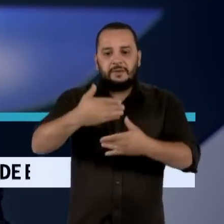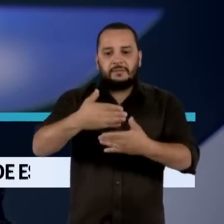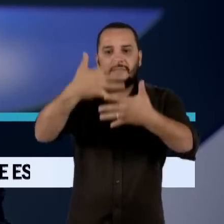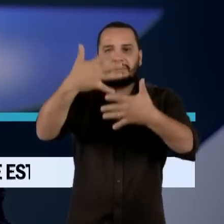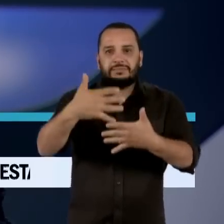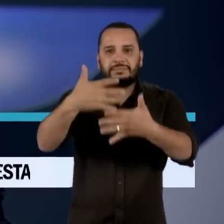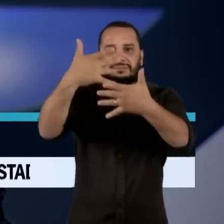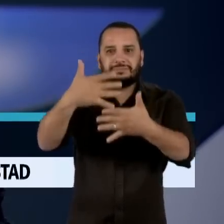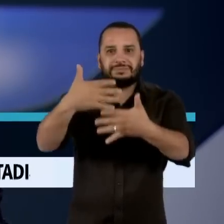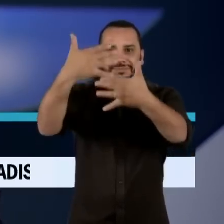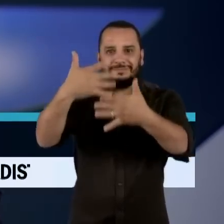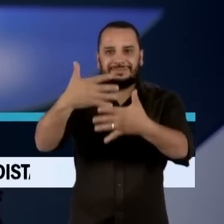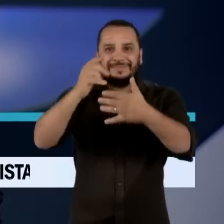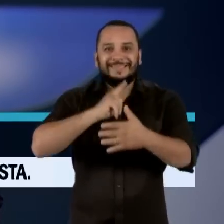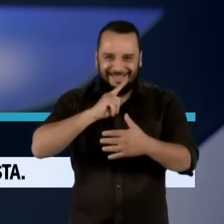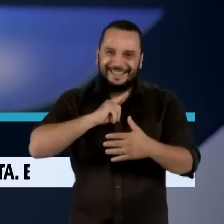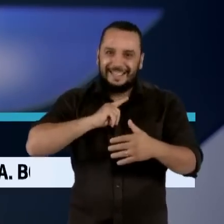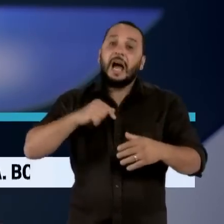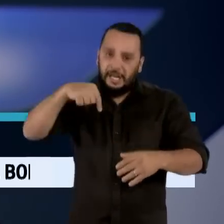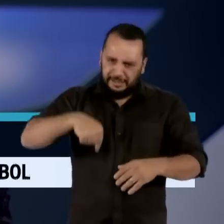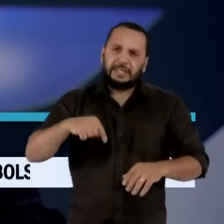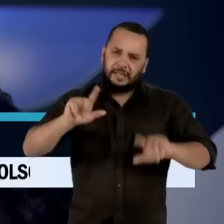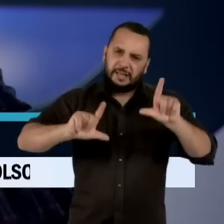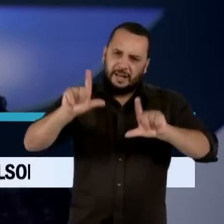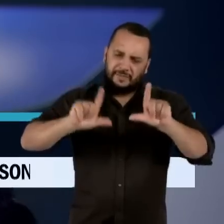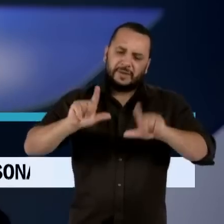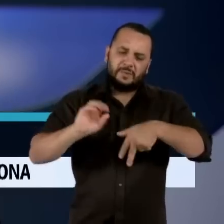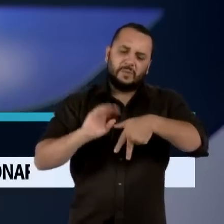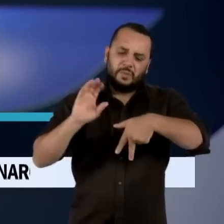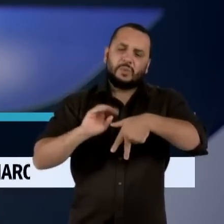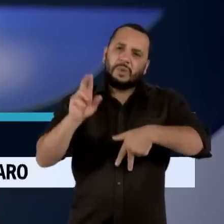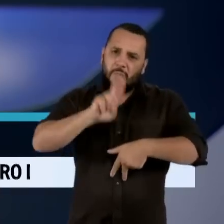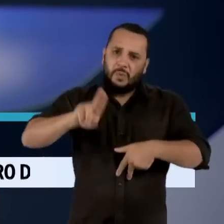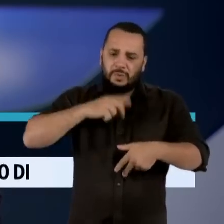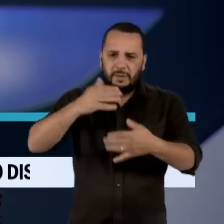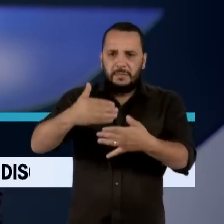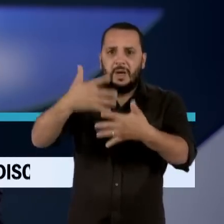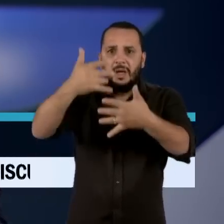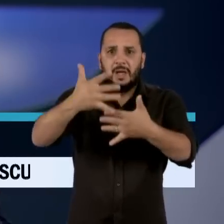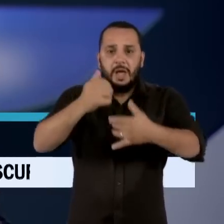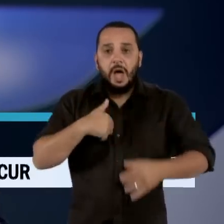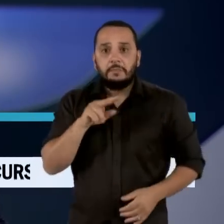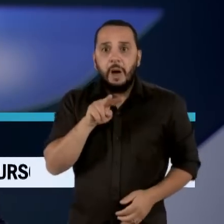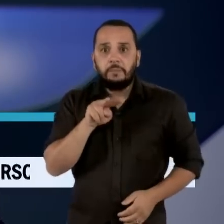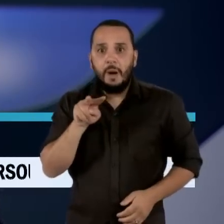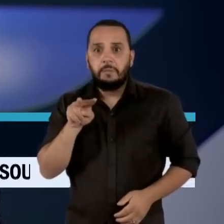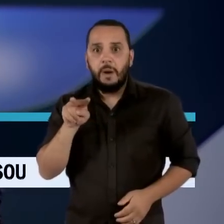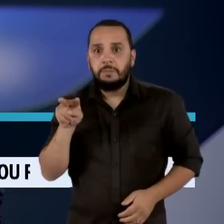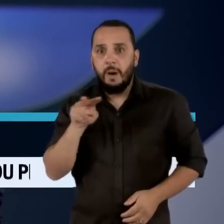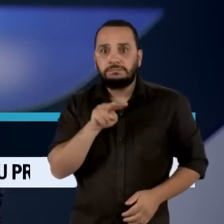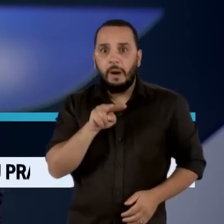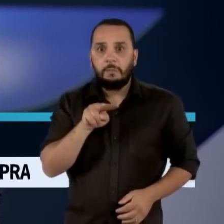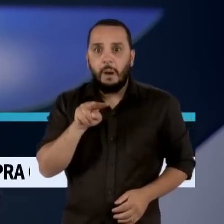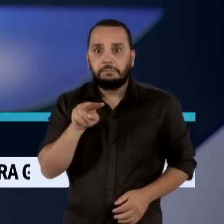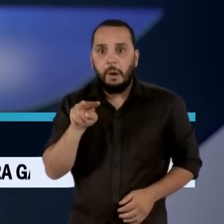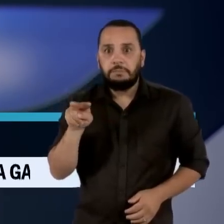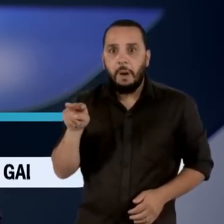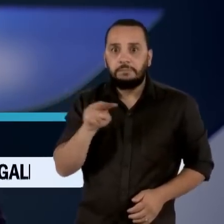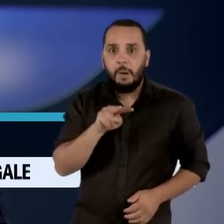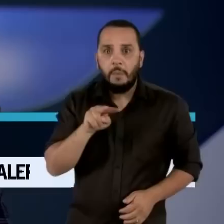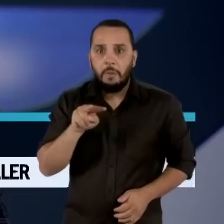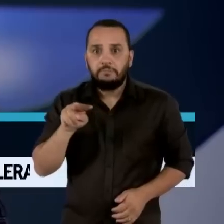conhecido de todo mundo. Nós usamos aqui na TV Cultura, e isso é uma técnica de comunicação. E ele lê com